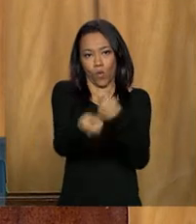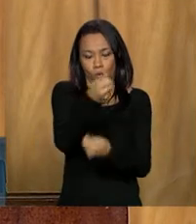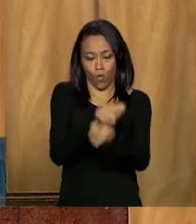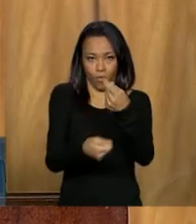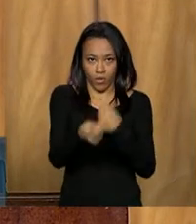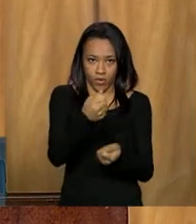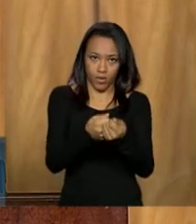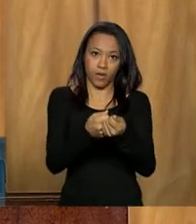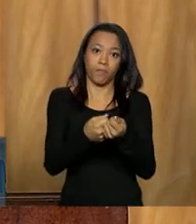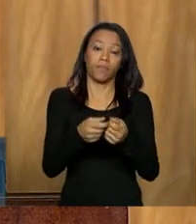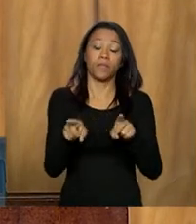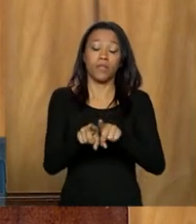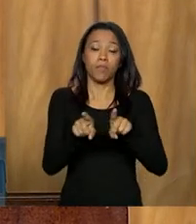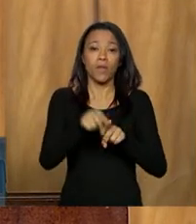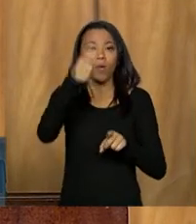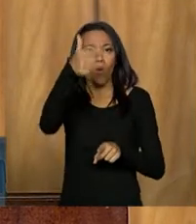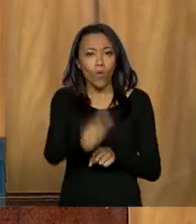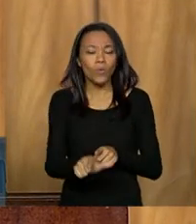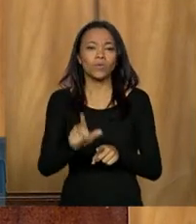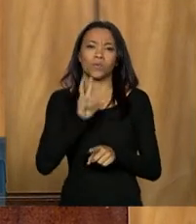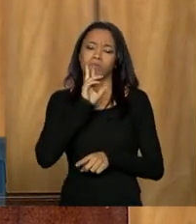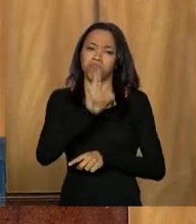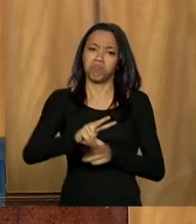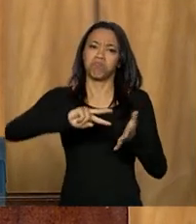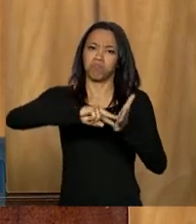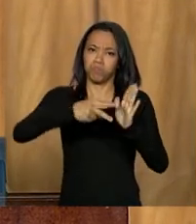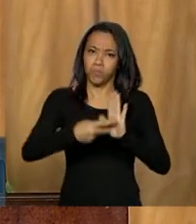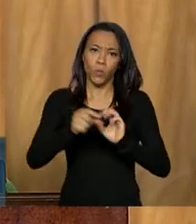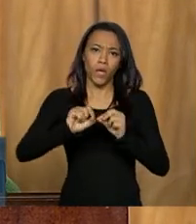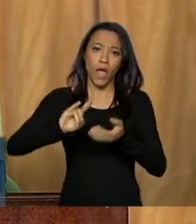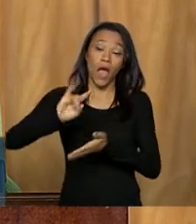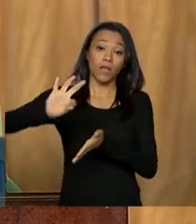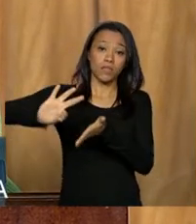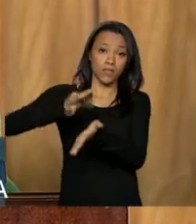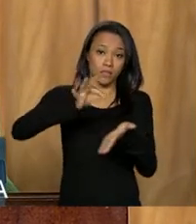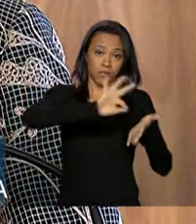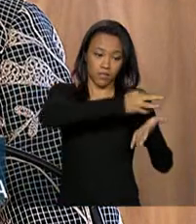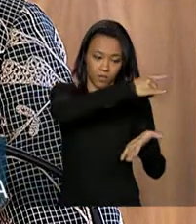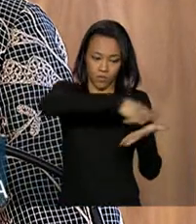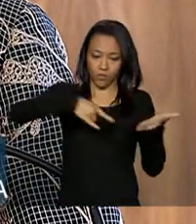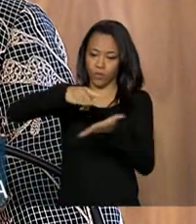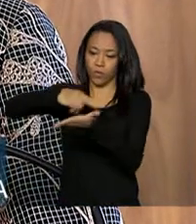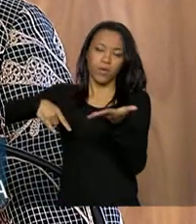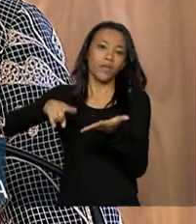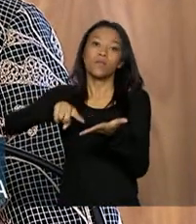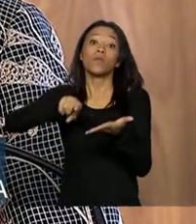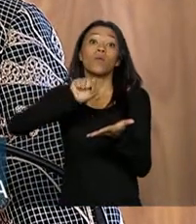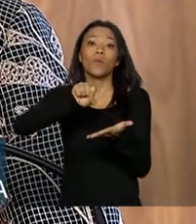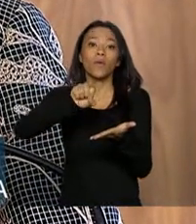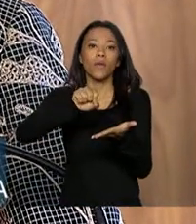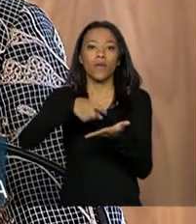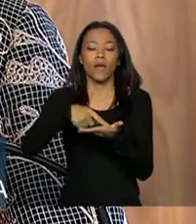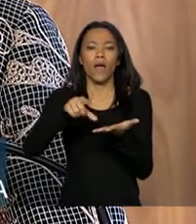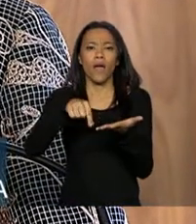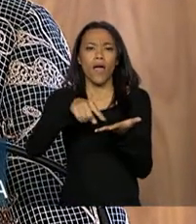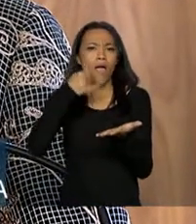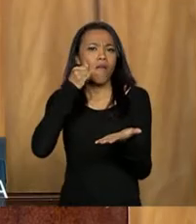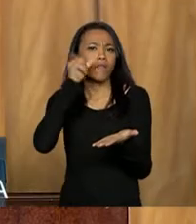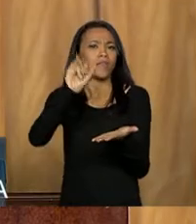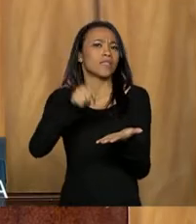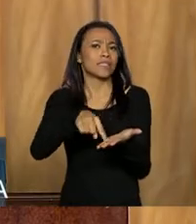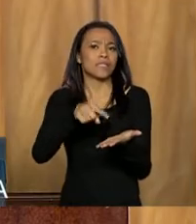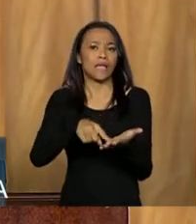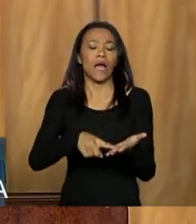Ademais, prezo como resultado significativo a assinatura do protocolo alterando a convenção destinada a evitar a